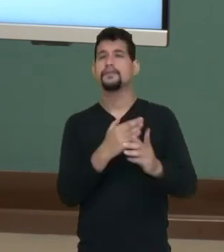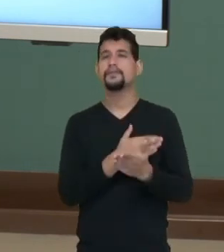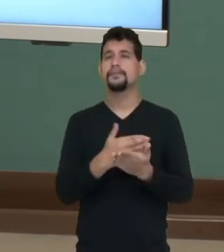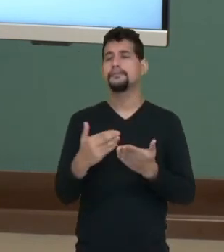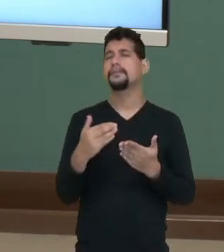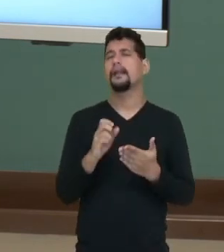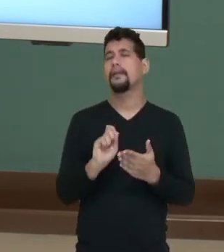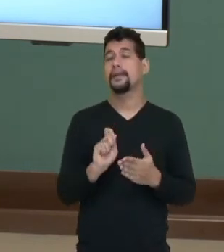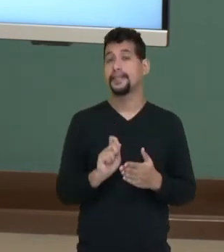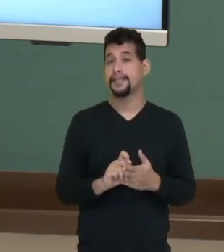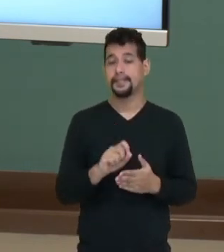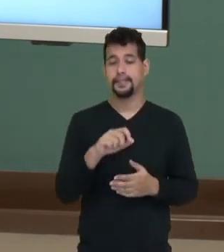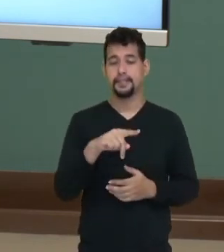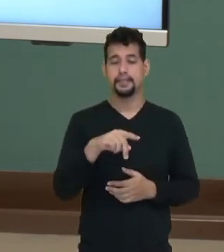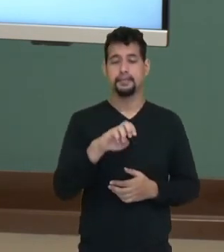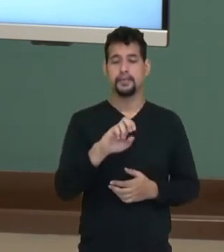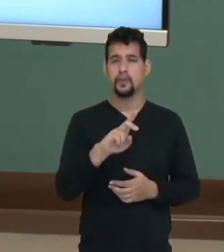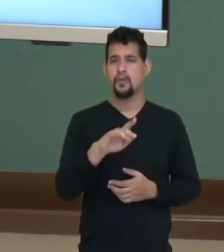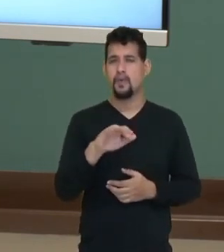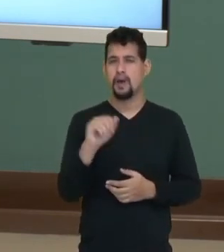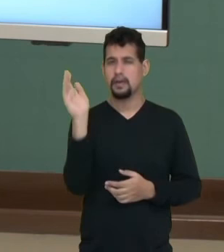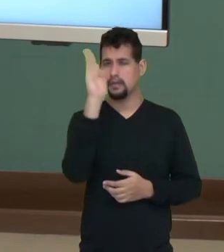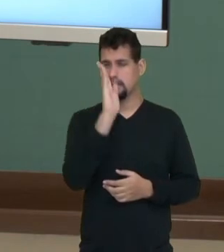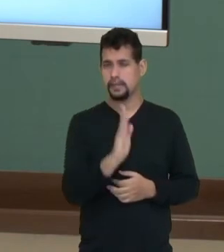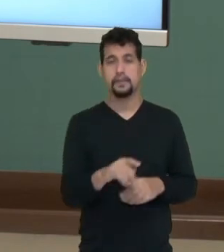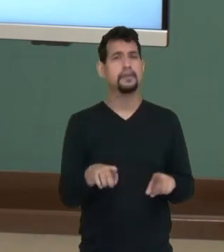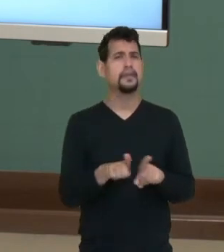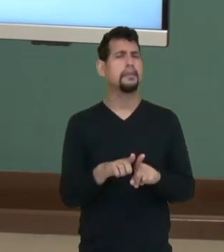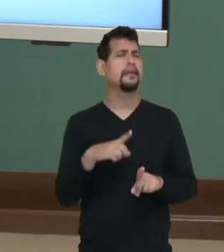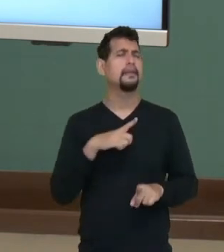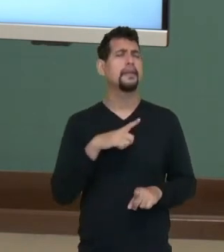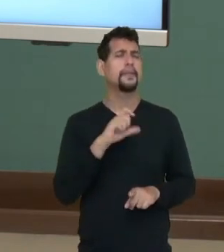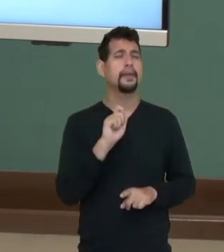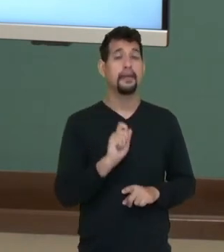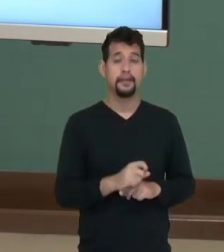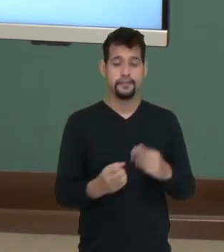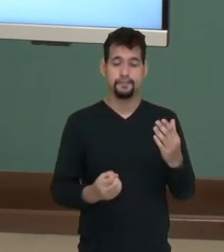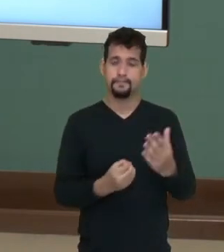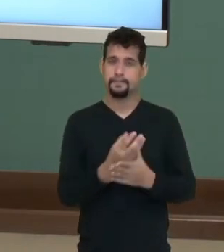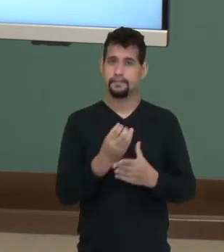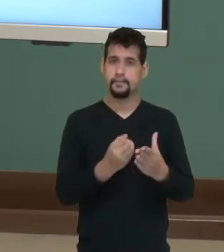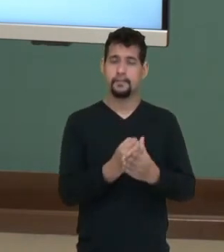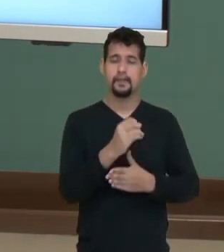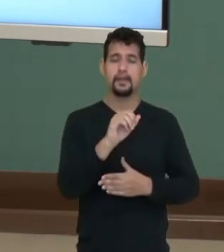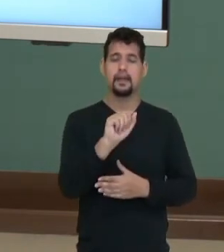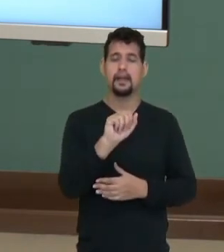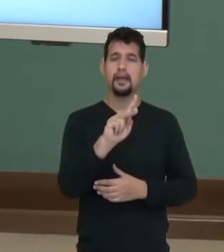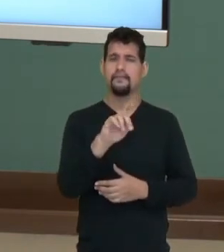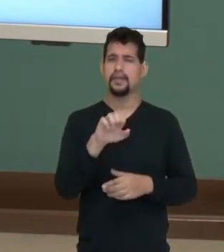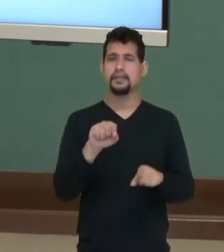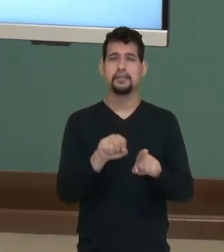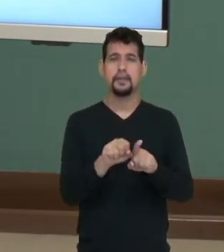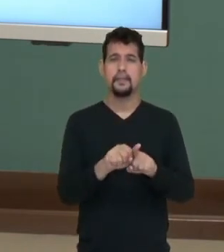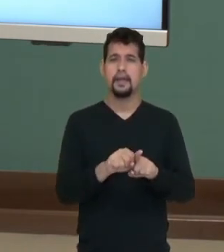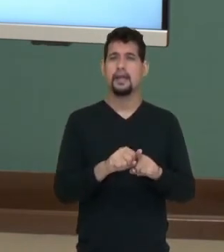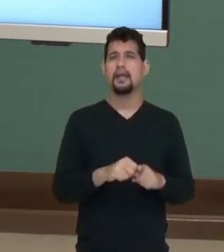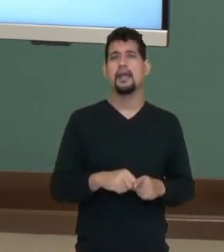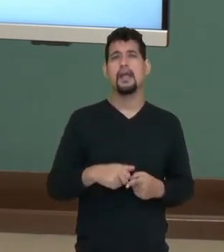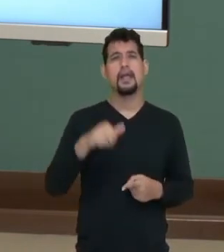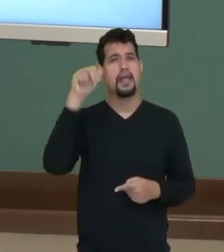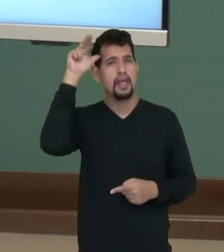bovinos, a pecuária então, brasileira ainda contempla, né, a produção de aves, equinos, ovinos